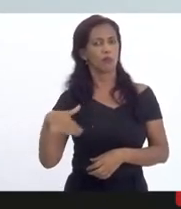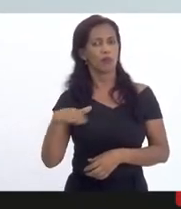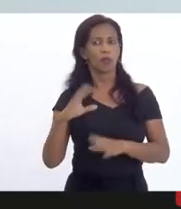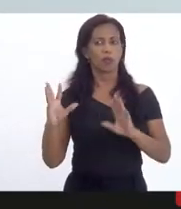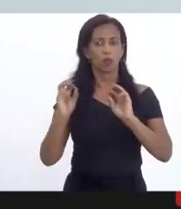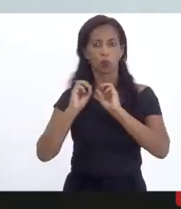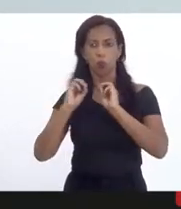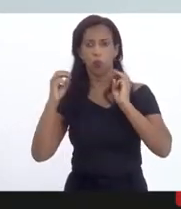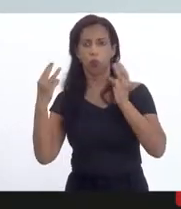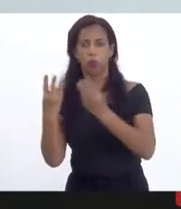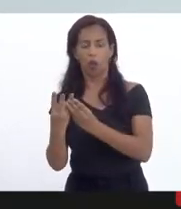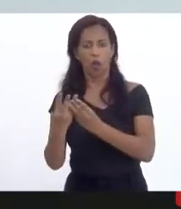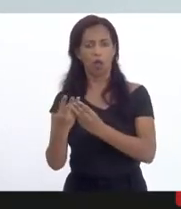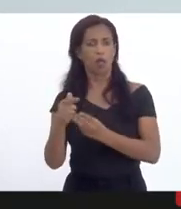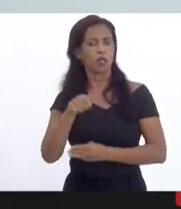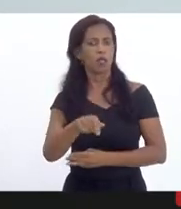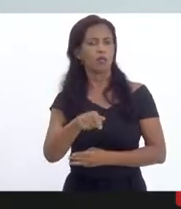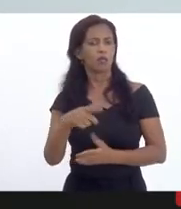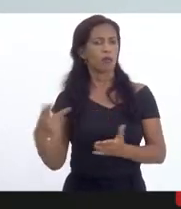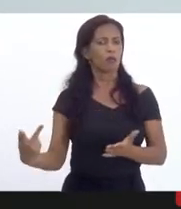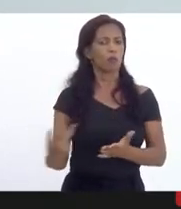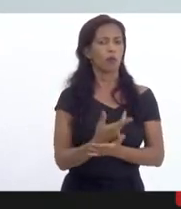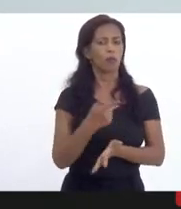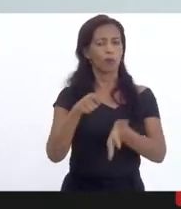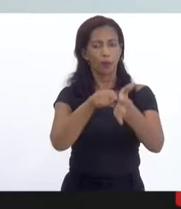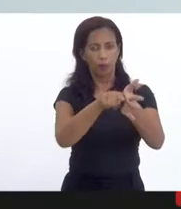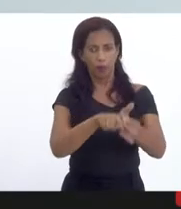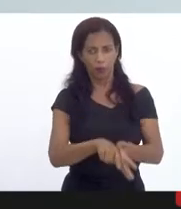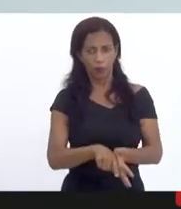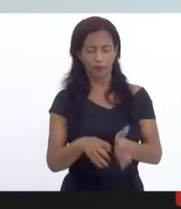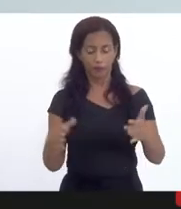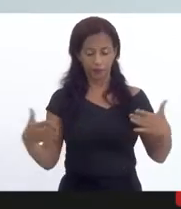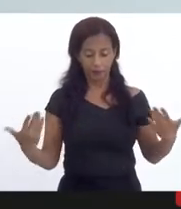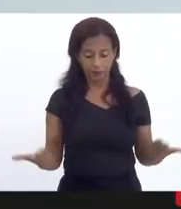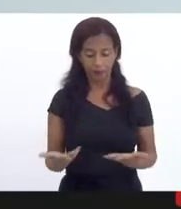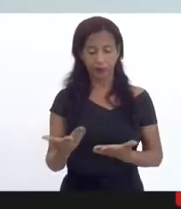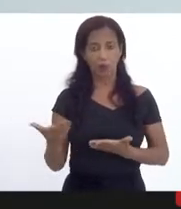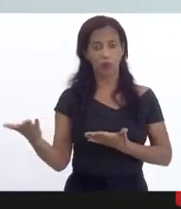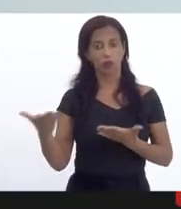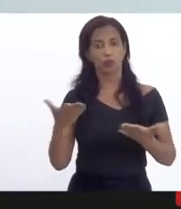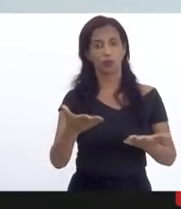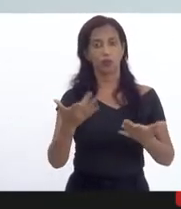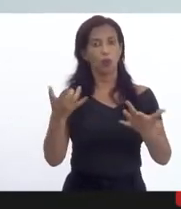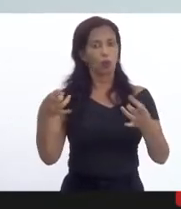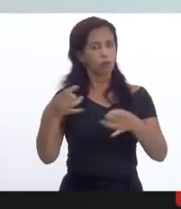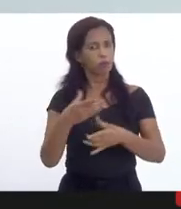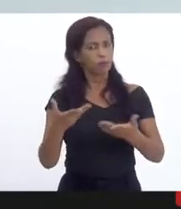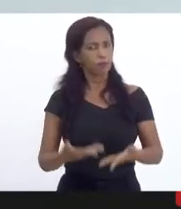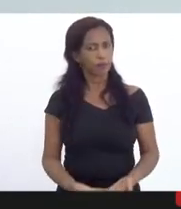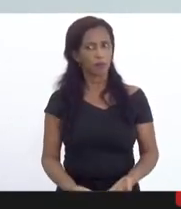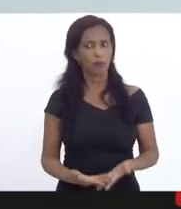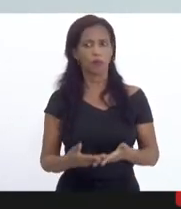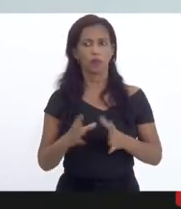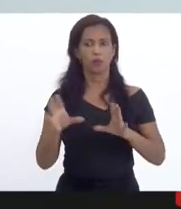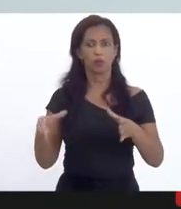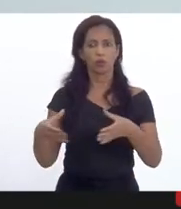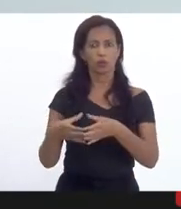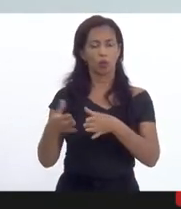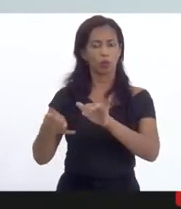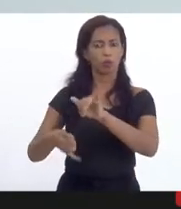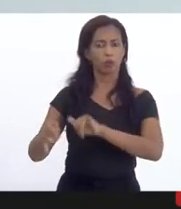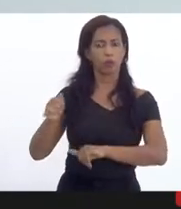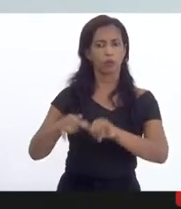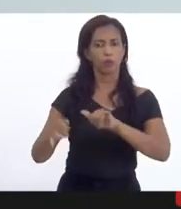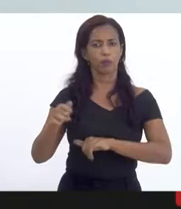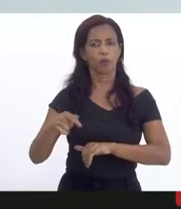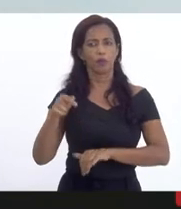quanto offshore. E isso vai ser feito através de pesquisa. Então, nós nos colocamos aqui à disposição, somos um laboratório dedicado a